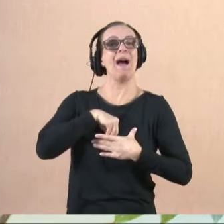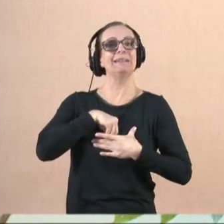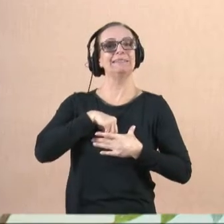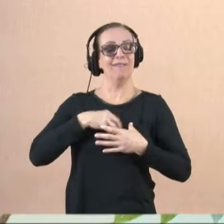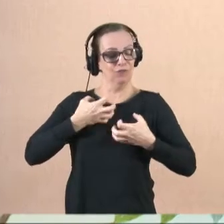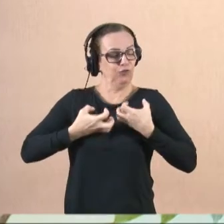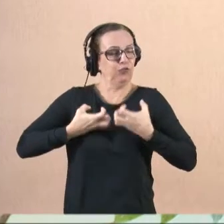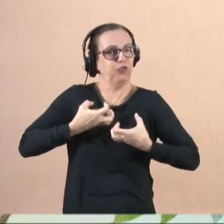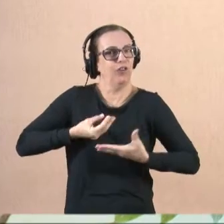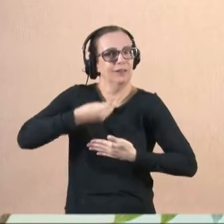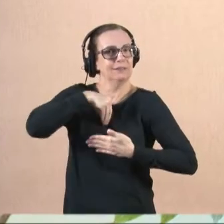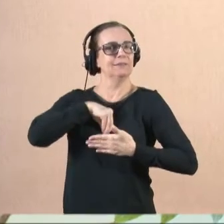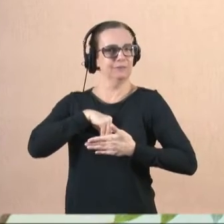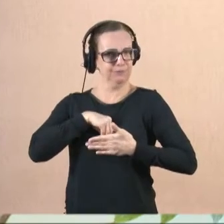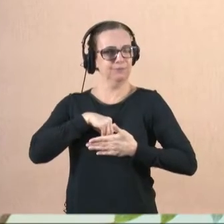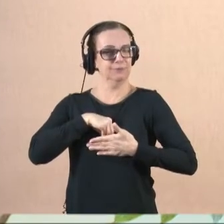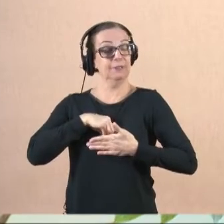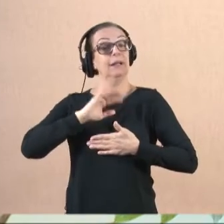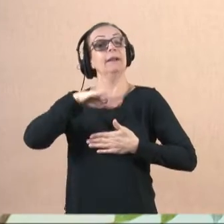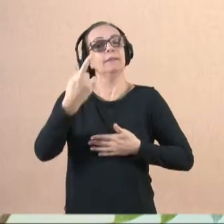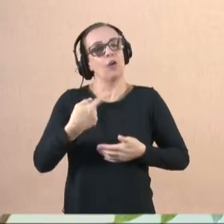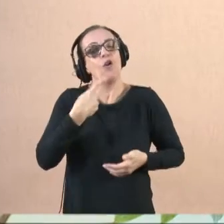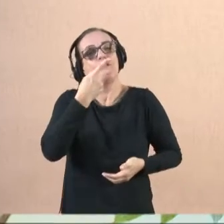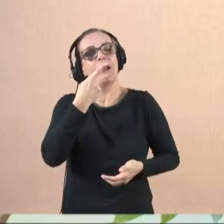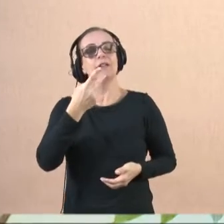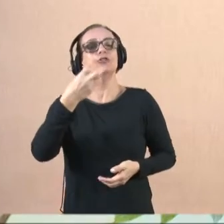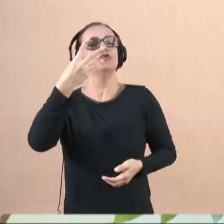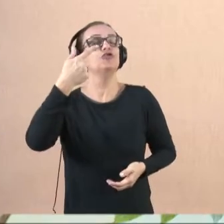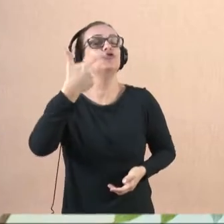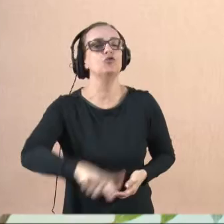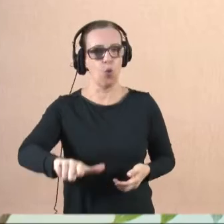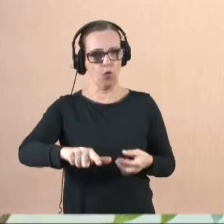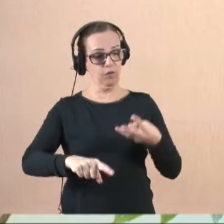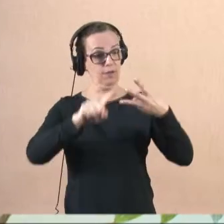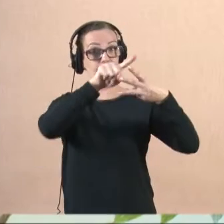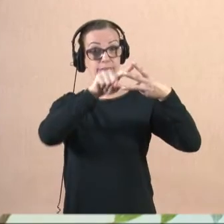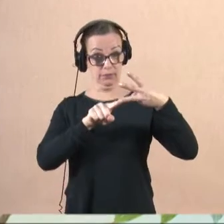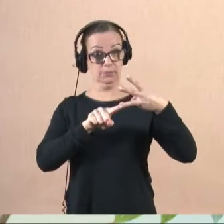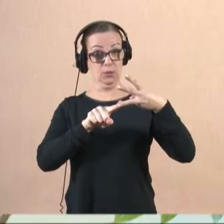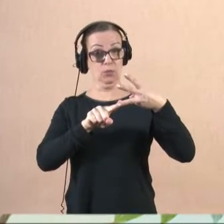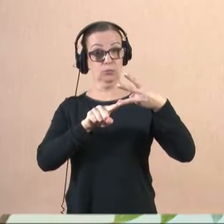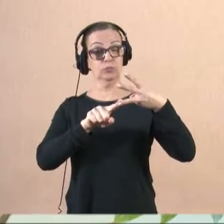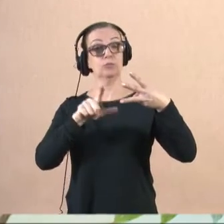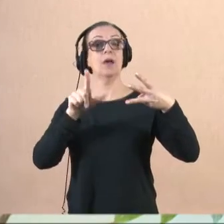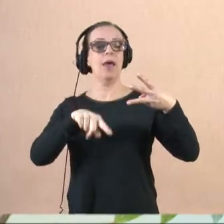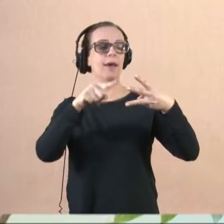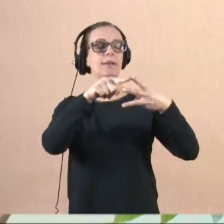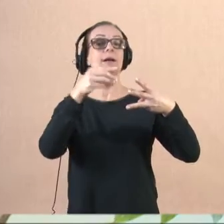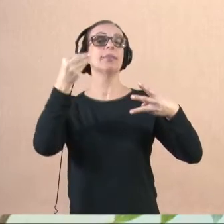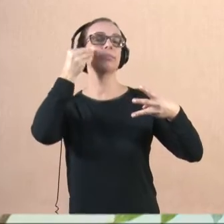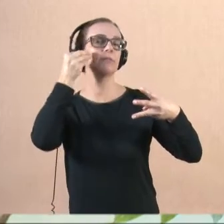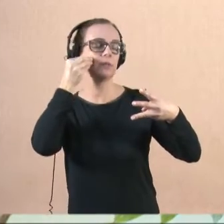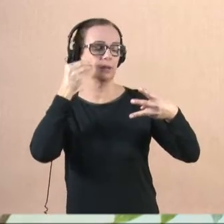quer bom então para recapitular eu estou três pontos de testar